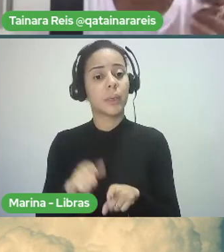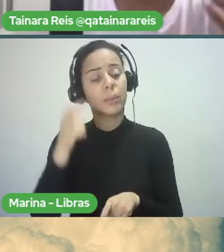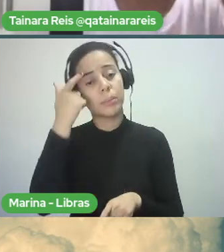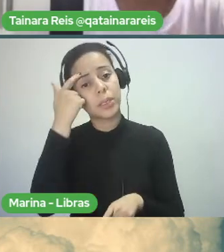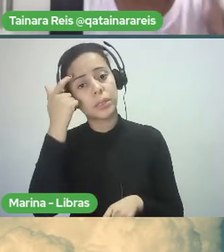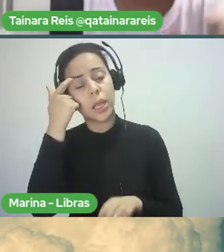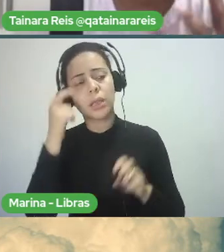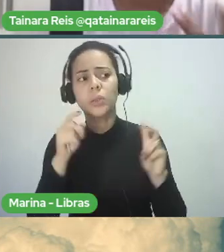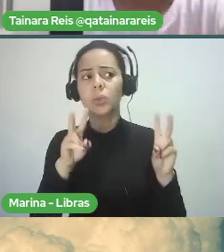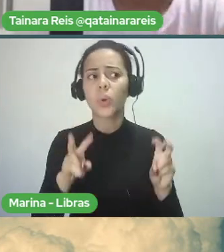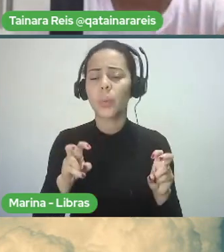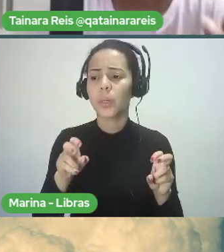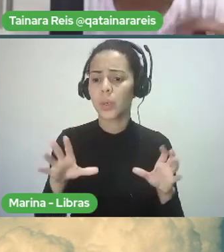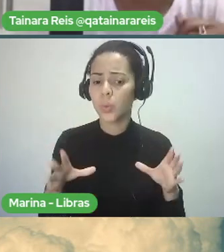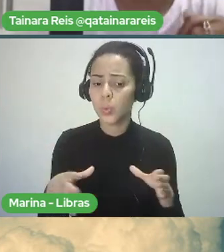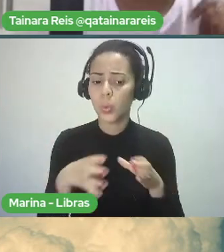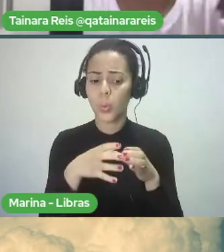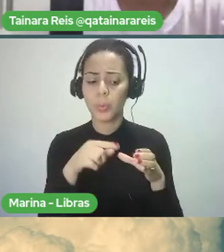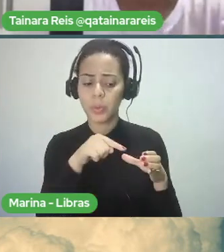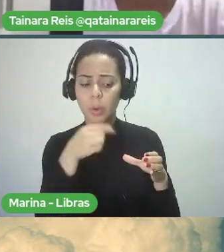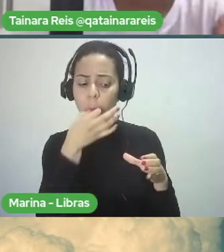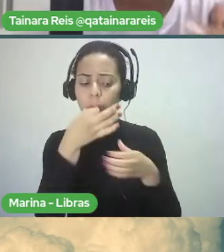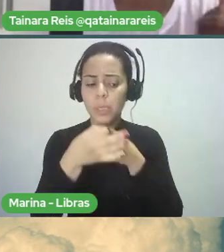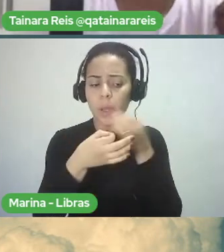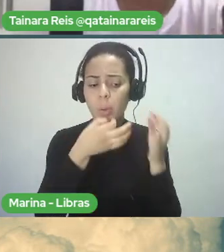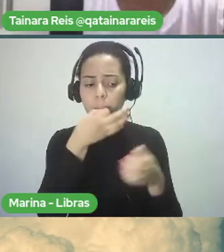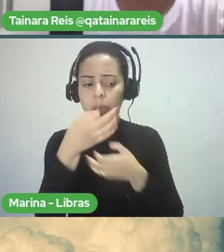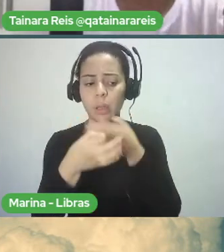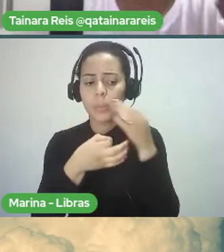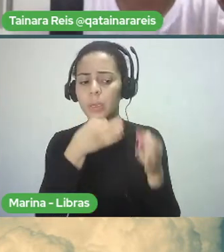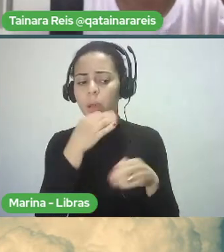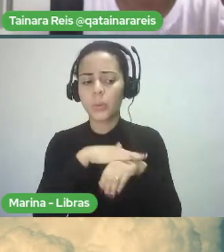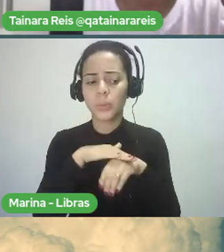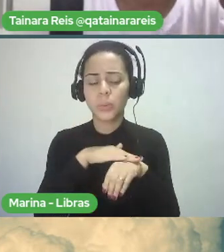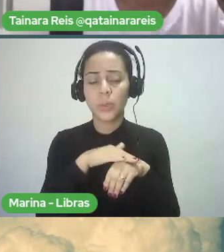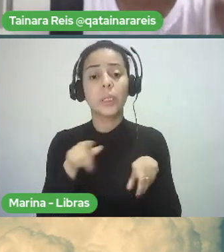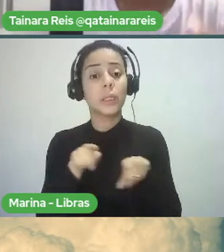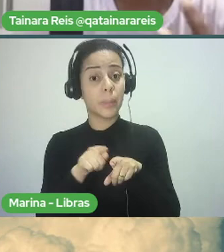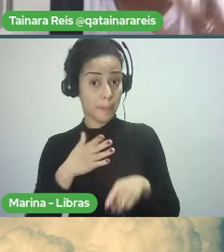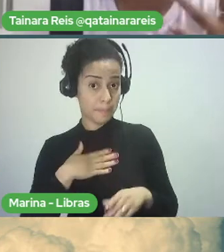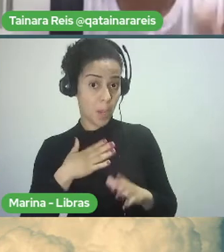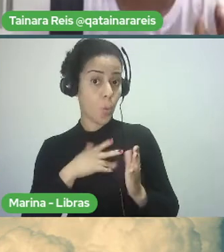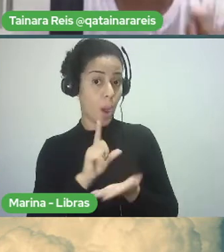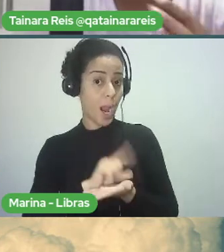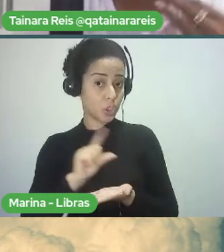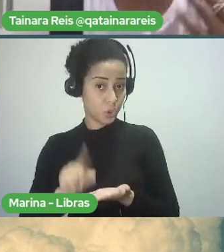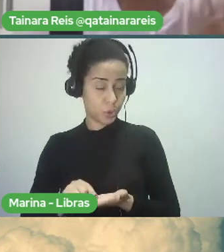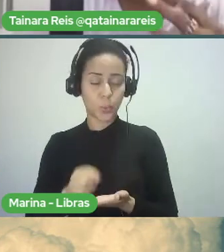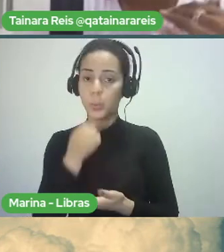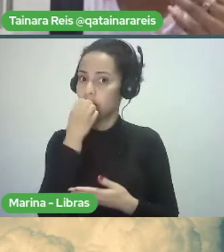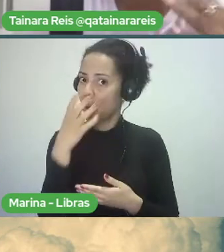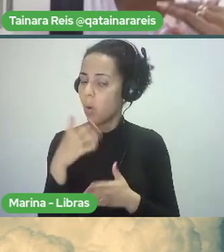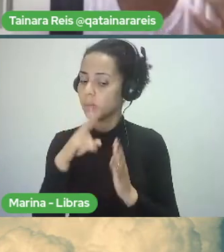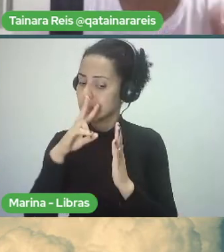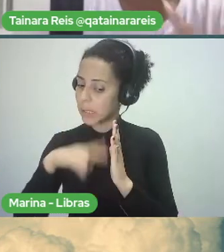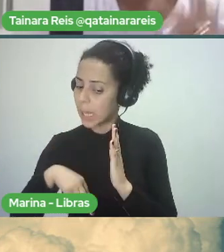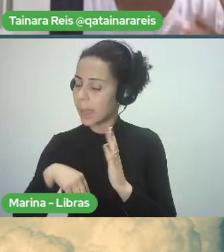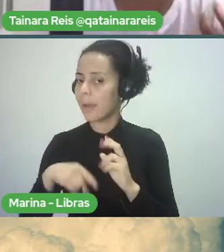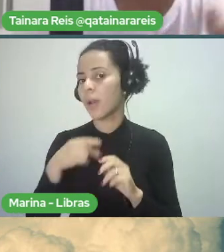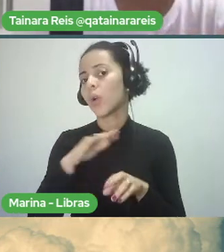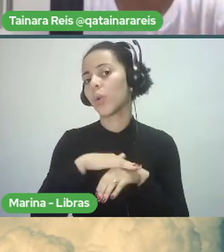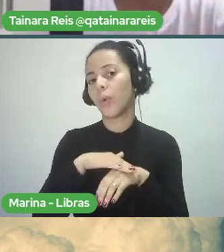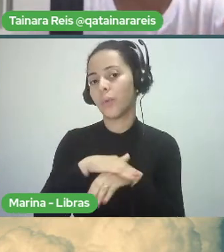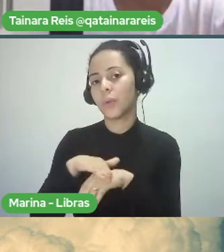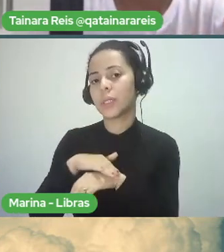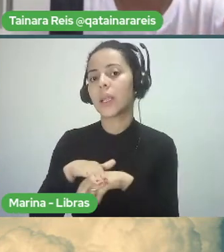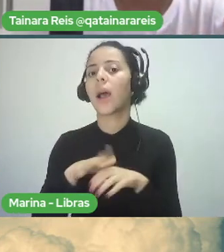pega essa palestra aqui, mostra para o teu time, procura meu artigo também, né? Bate um papo com o teu time sobre esse tema, né? Tira uma meia horinha ali depois da